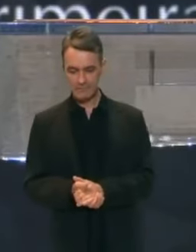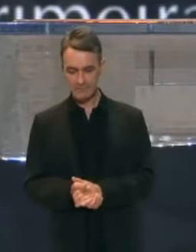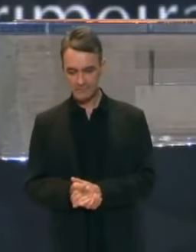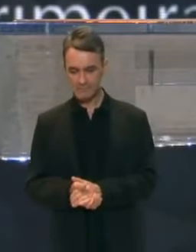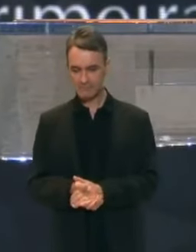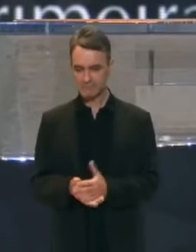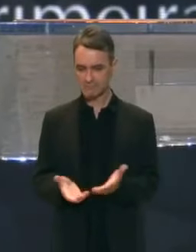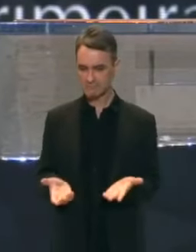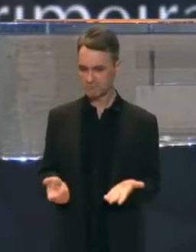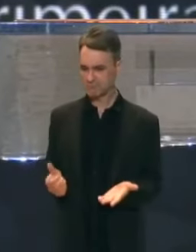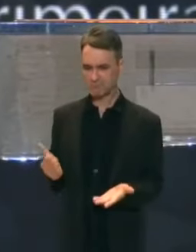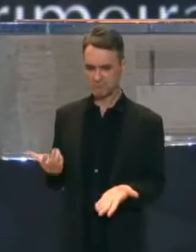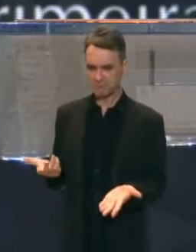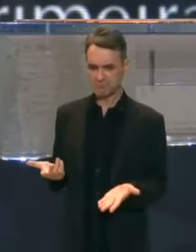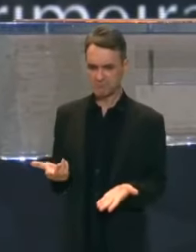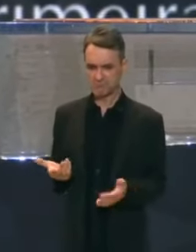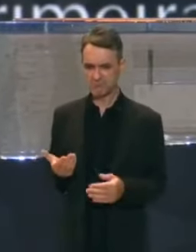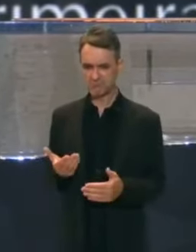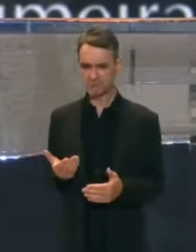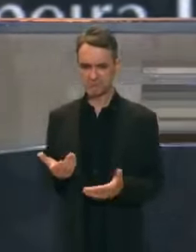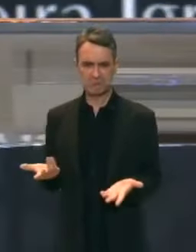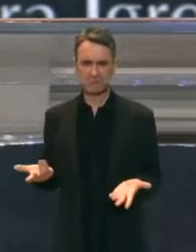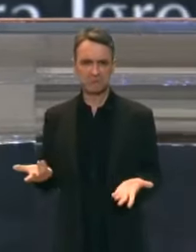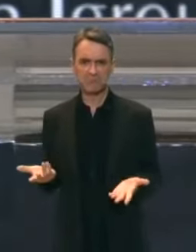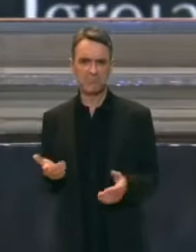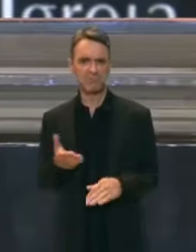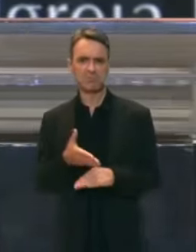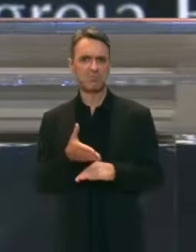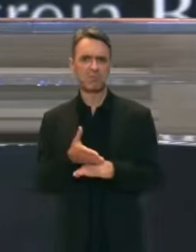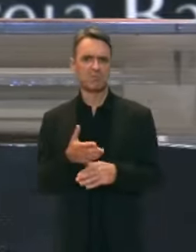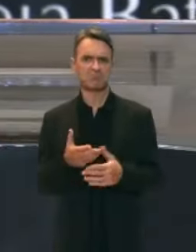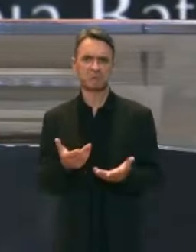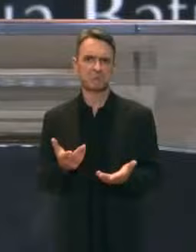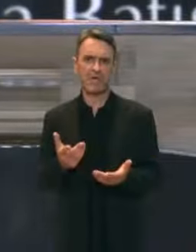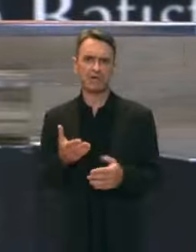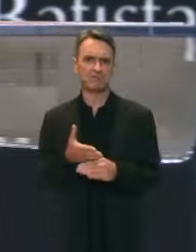Primeiro que eu não fico no shopping direto.